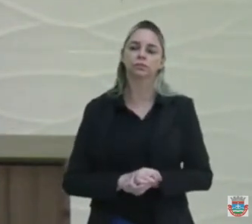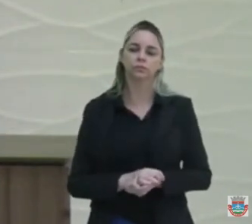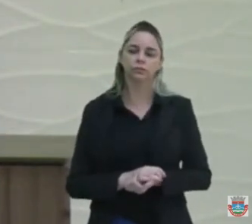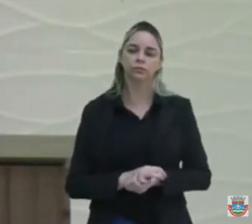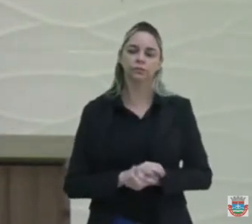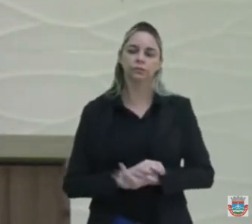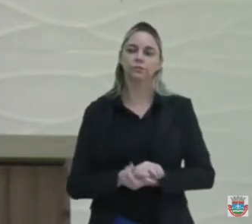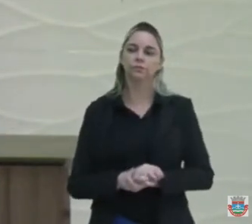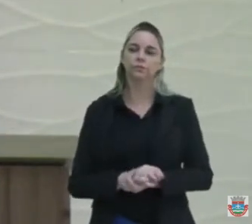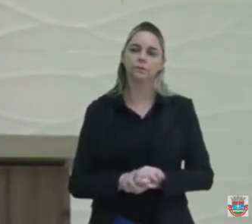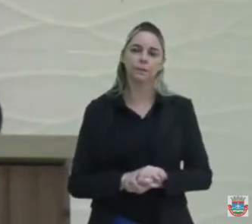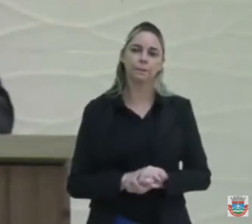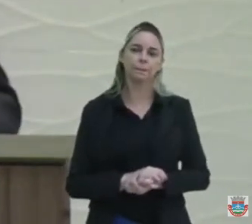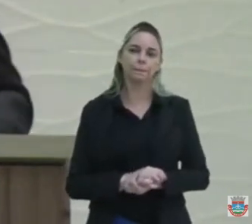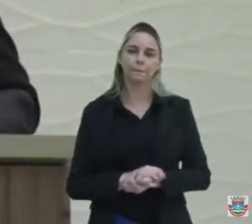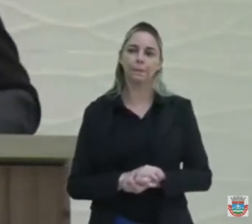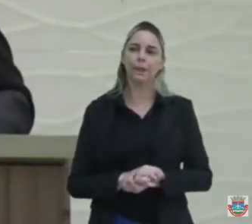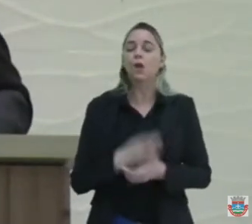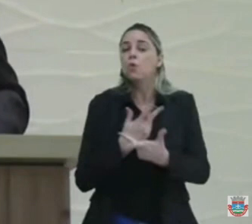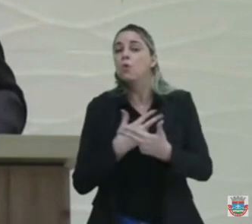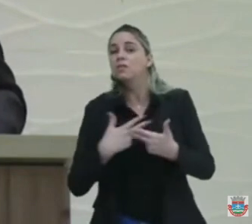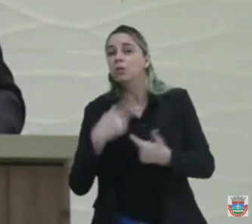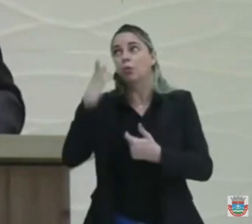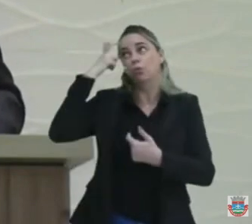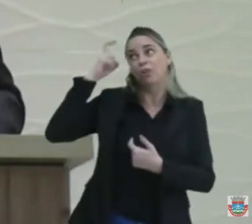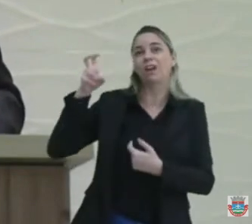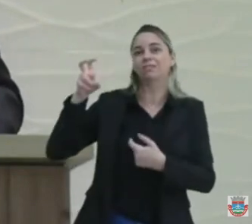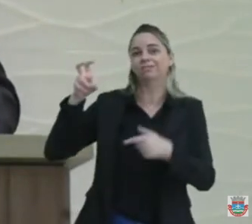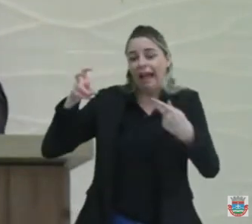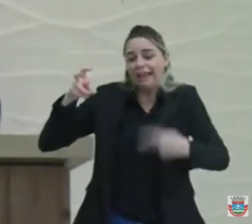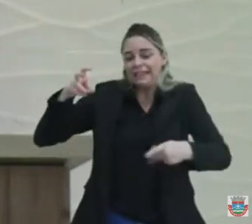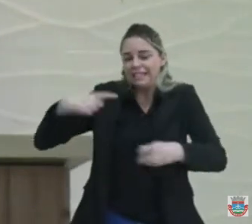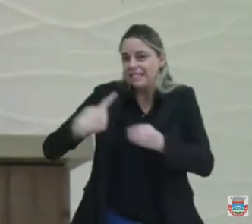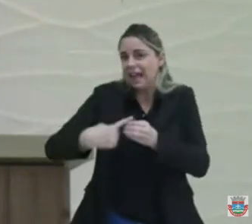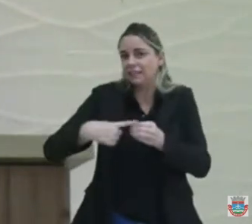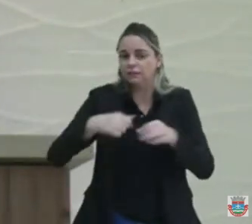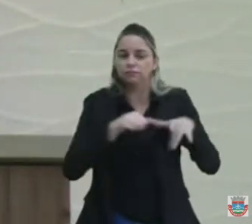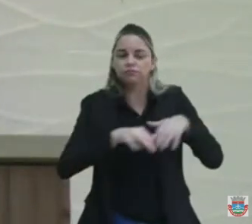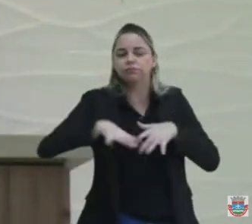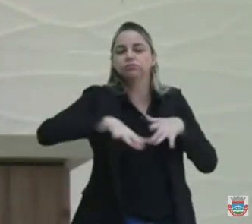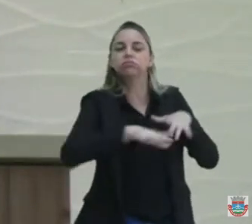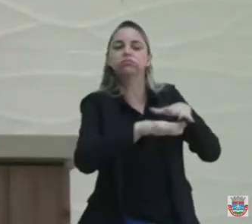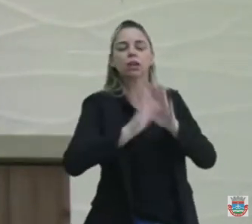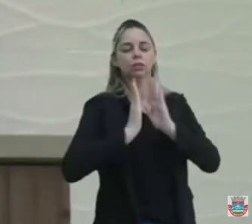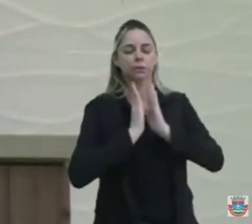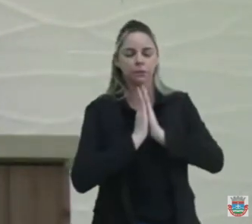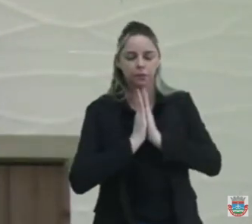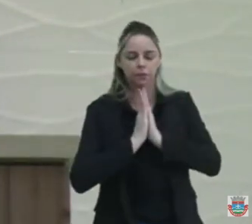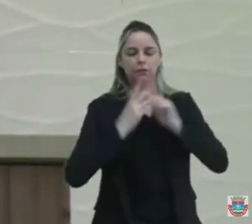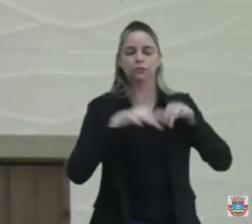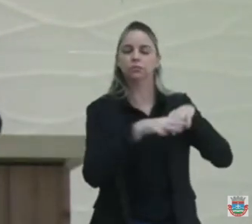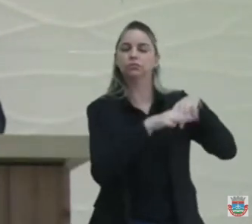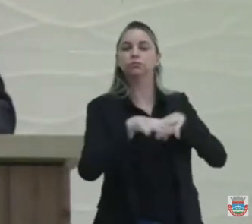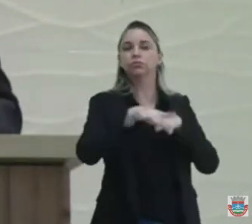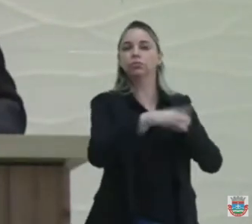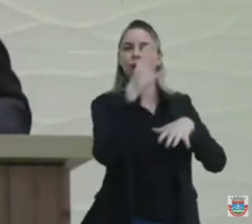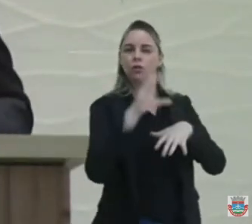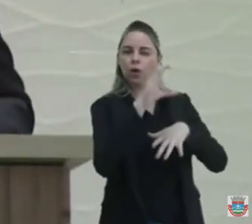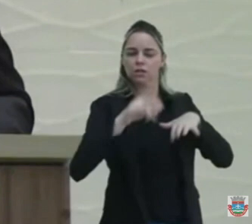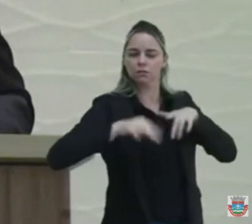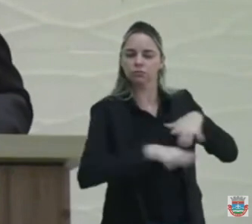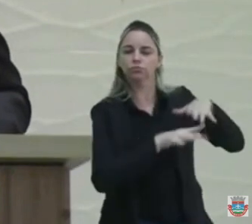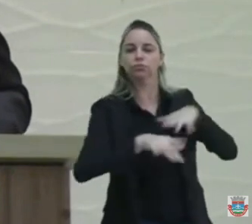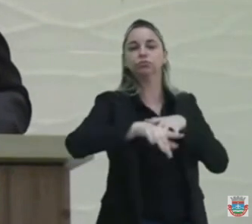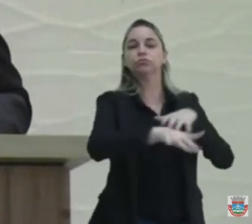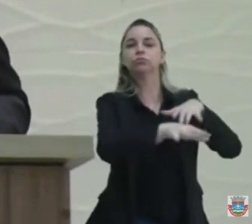já é uma coisa cultural do nosso município, a ex-prefeita, que agora é deputada, parece que lançou a candidatura